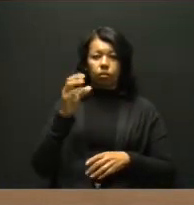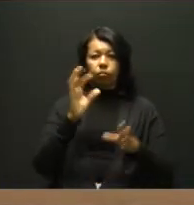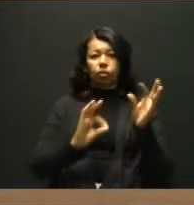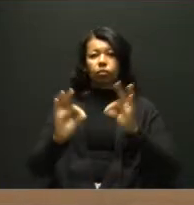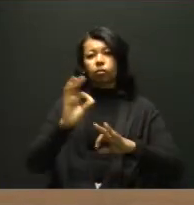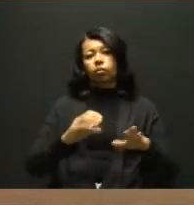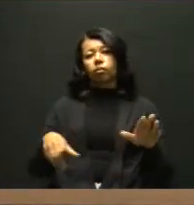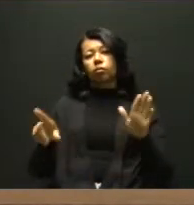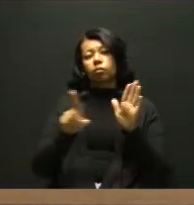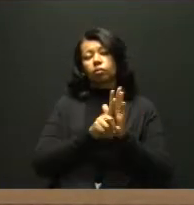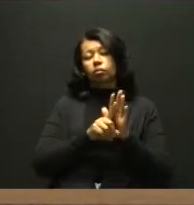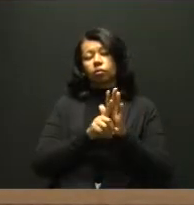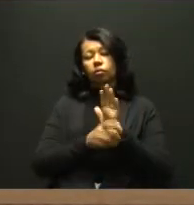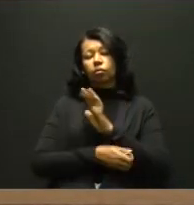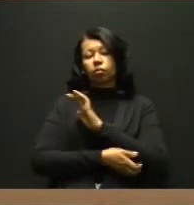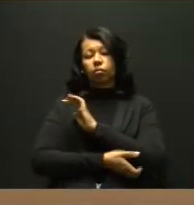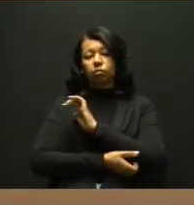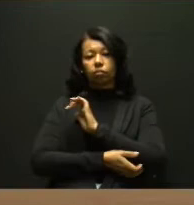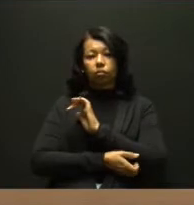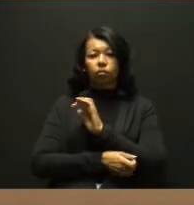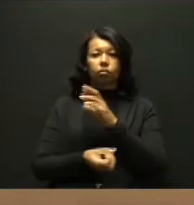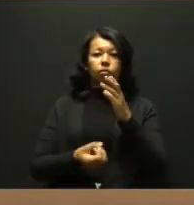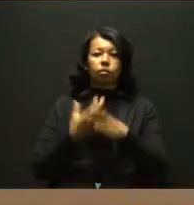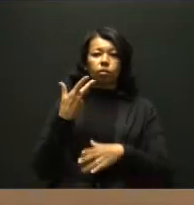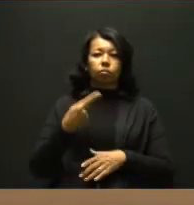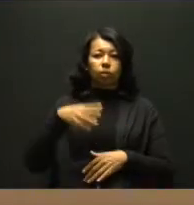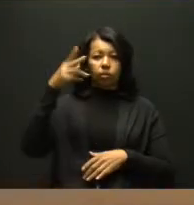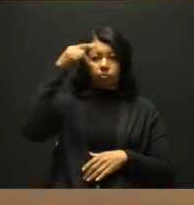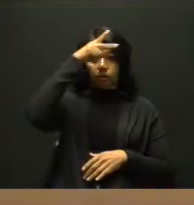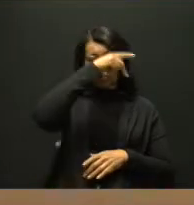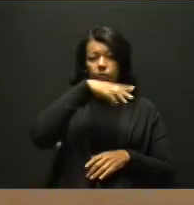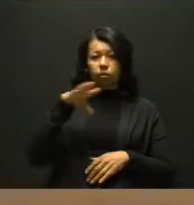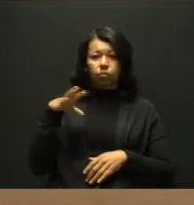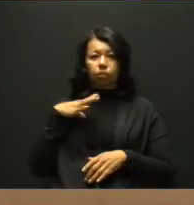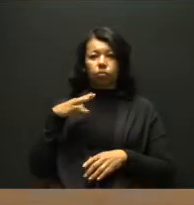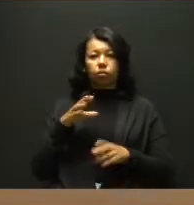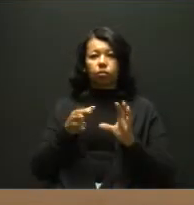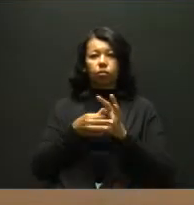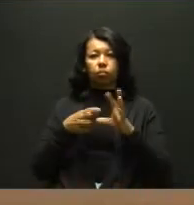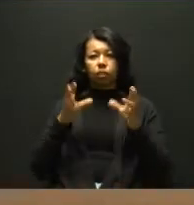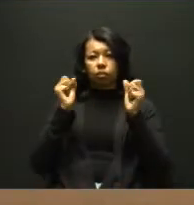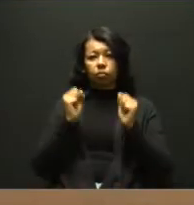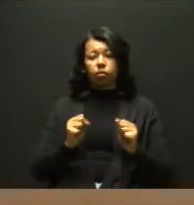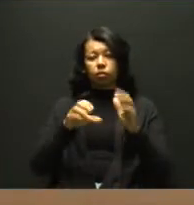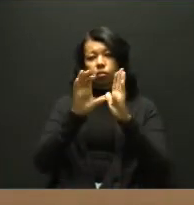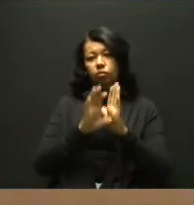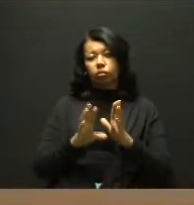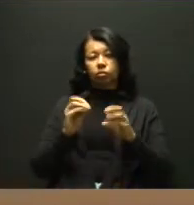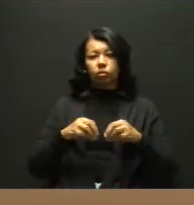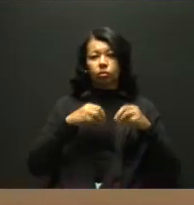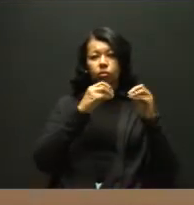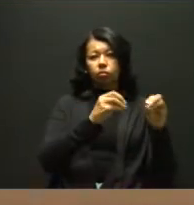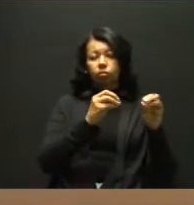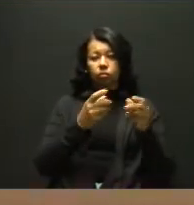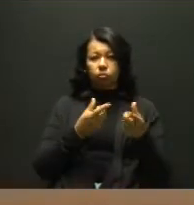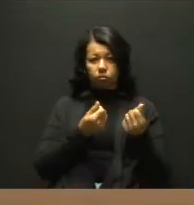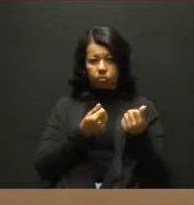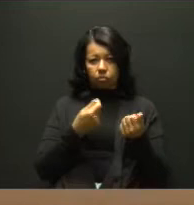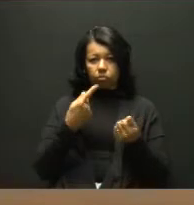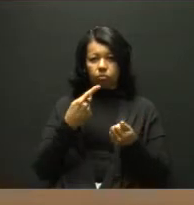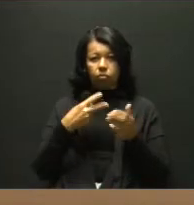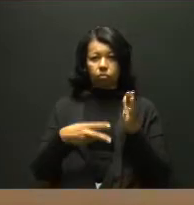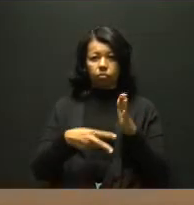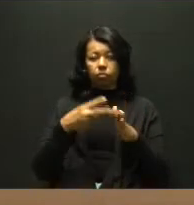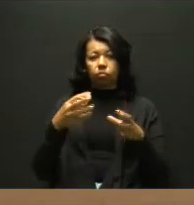número 62/2007 de autoria do prefeito municipal que autoriza o poder executivo a conceder auxílio financeiro ao